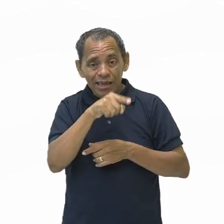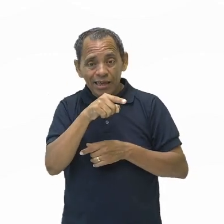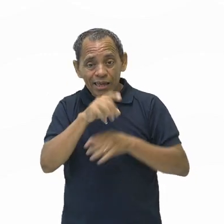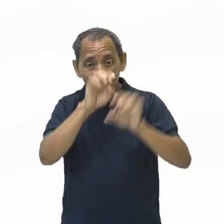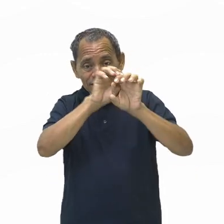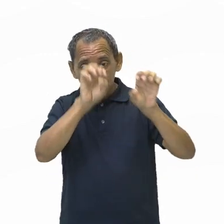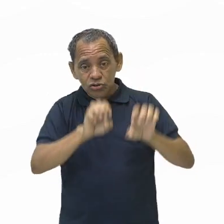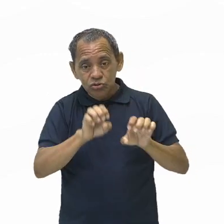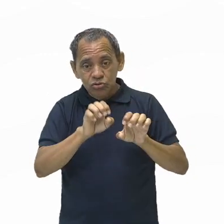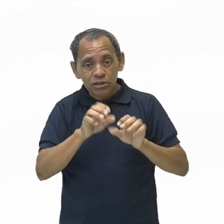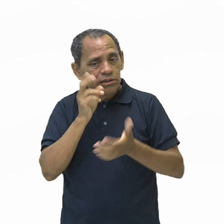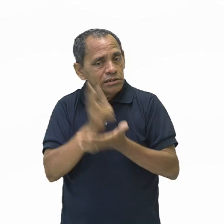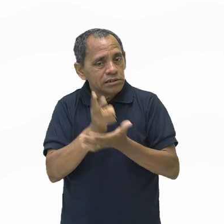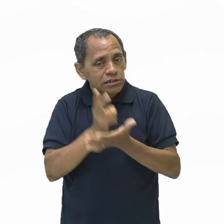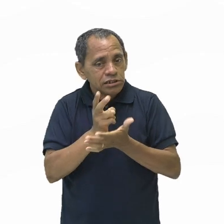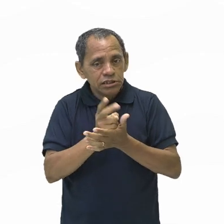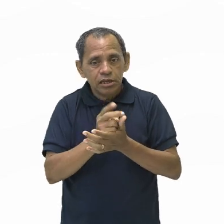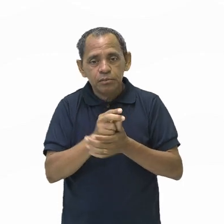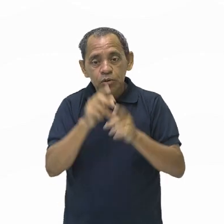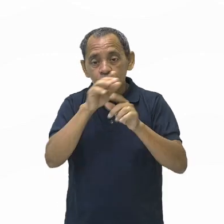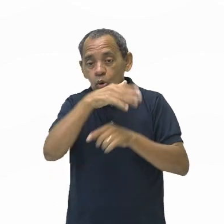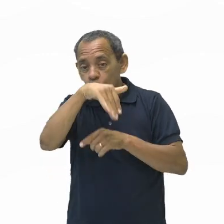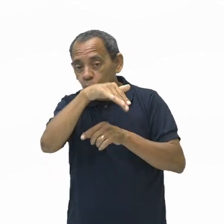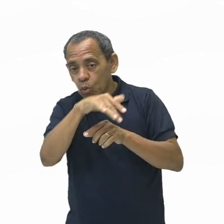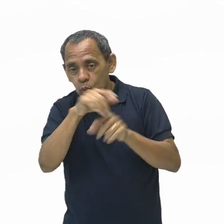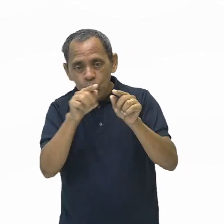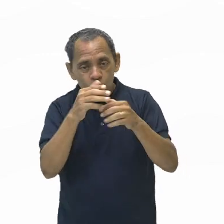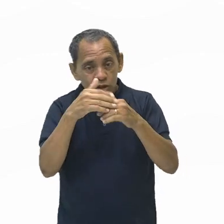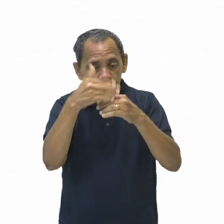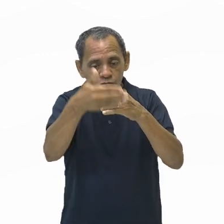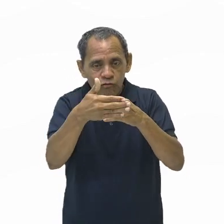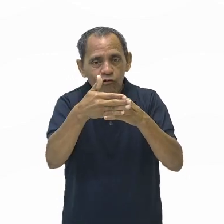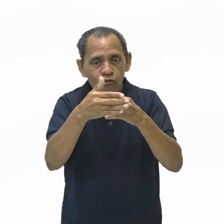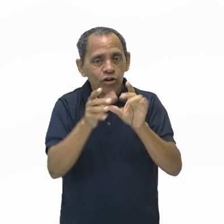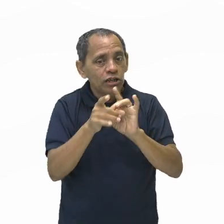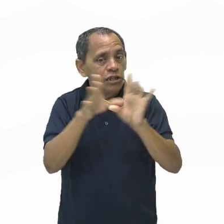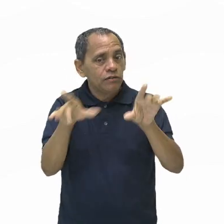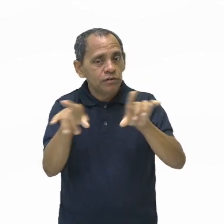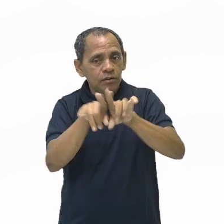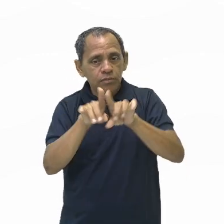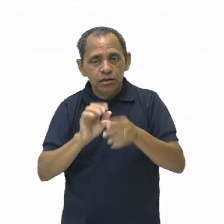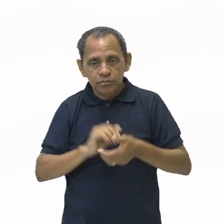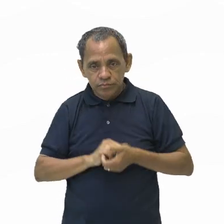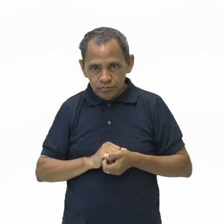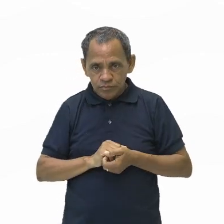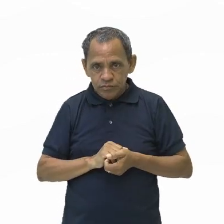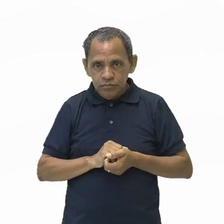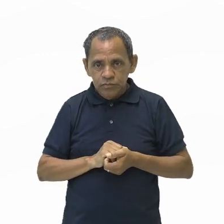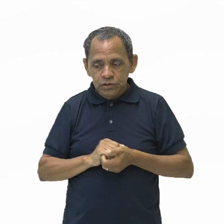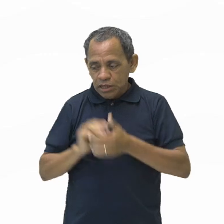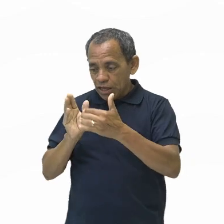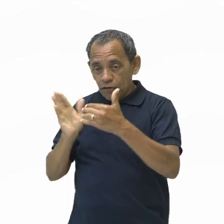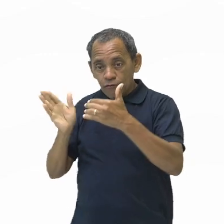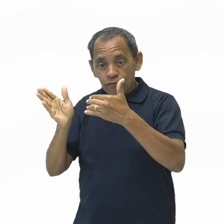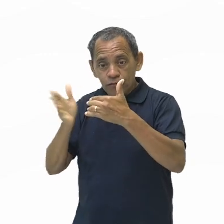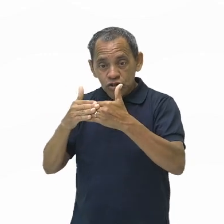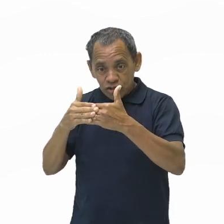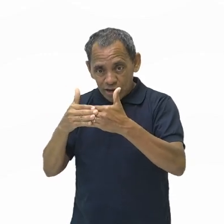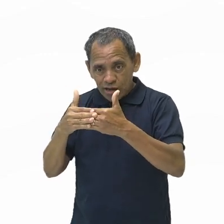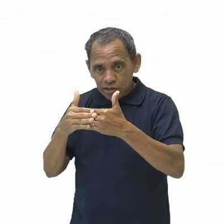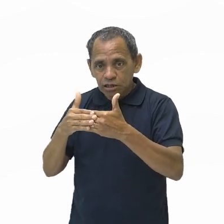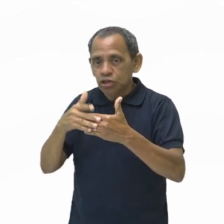aberta sempre com extremidades livres. E a cadeia fechada é uma cadeia que não tem